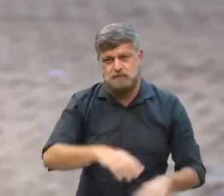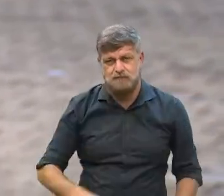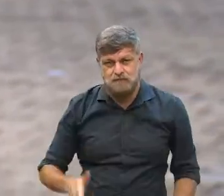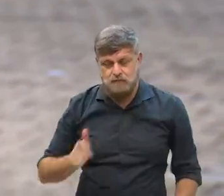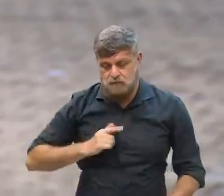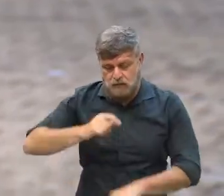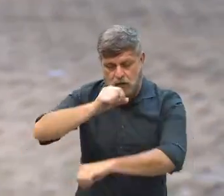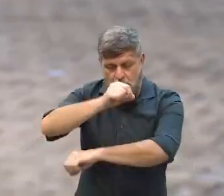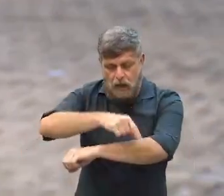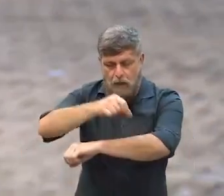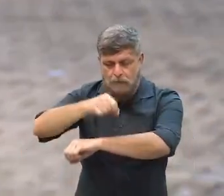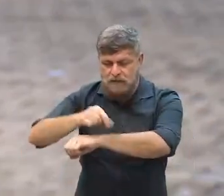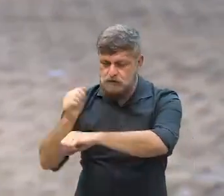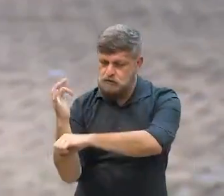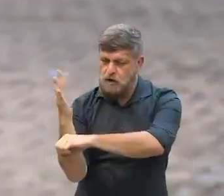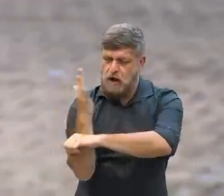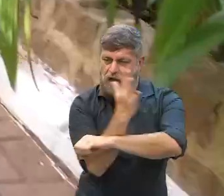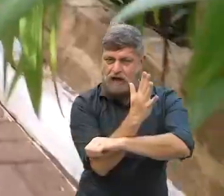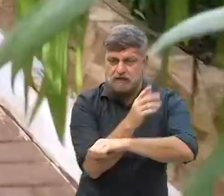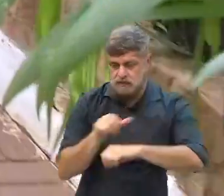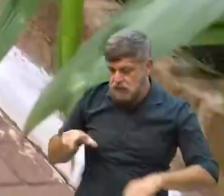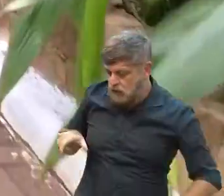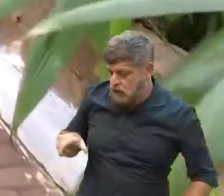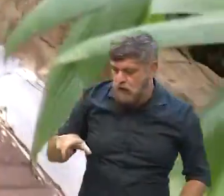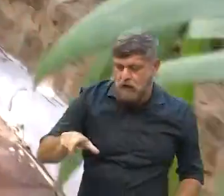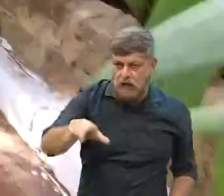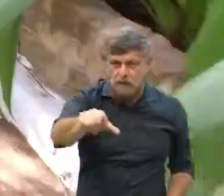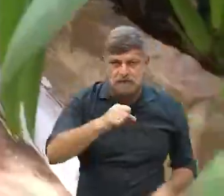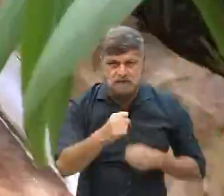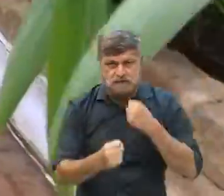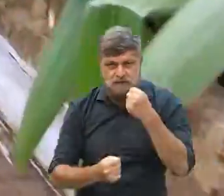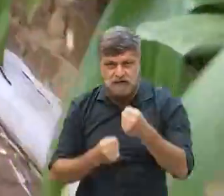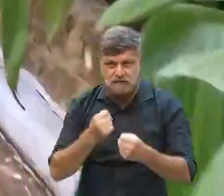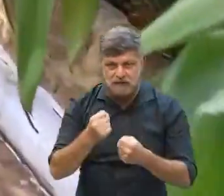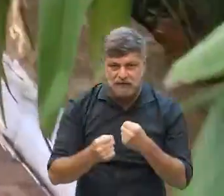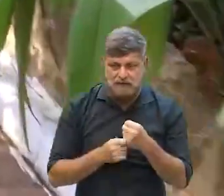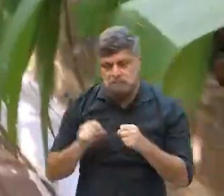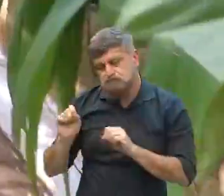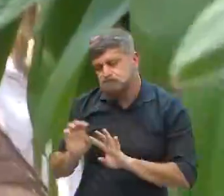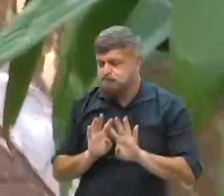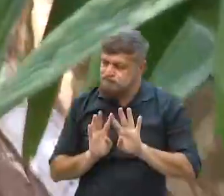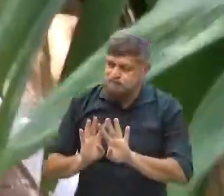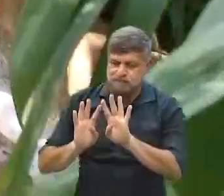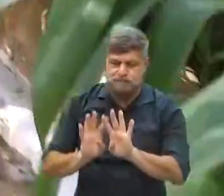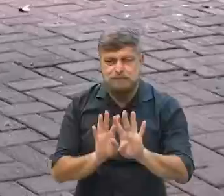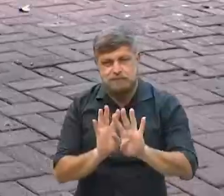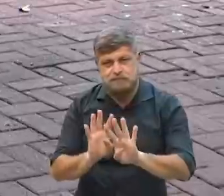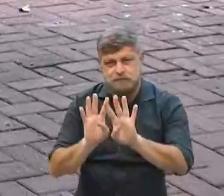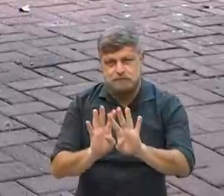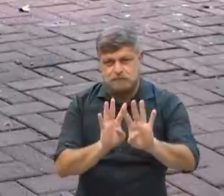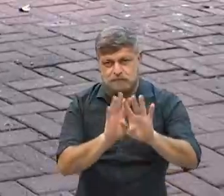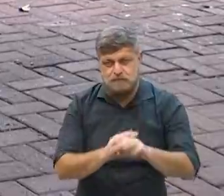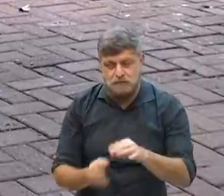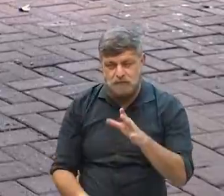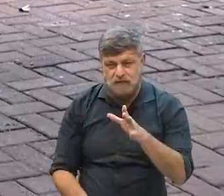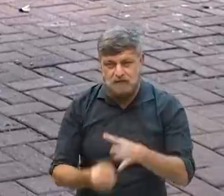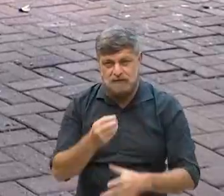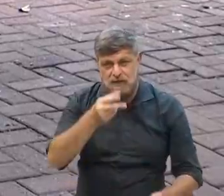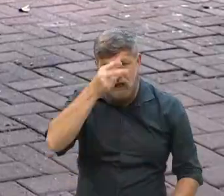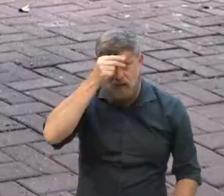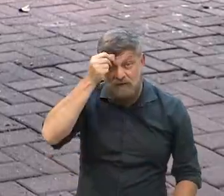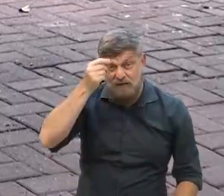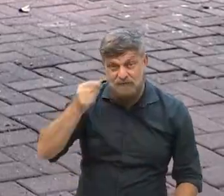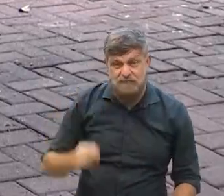então plantio de árvores, a gente criou uma pista de caminhada aqui dentro, né? E isso se deu na gestão do nosso prefeito